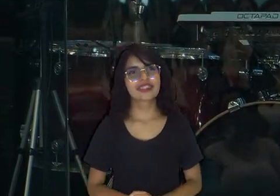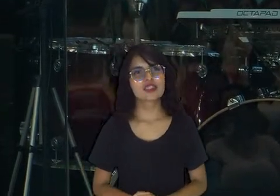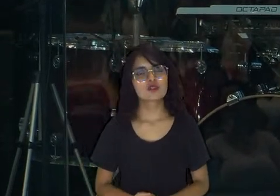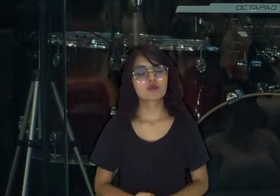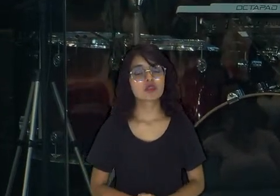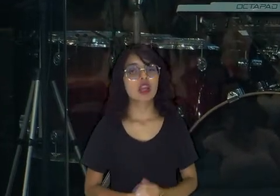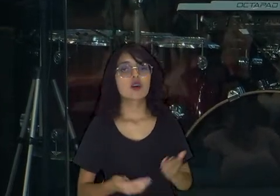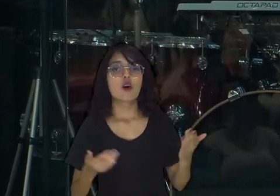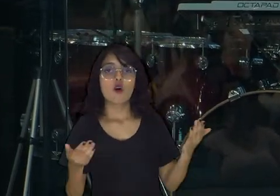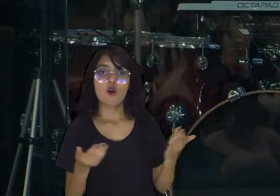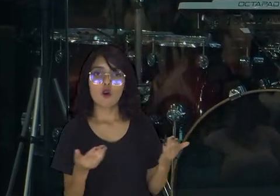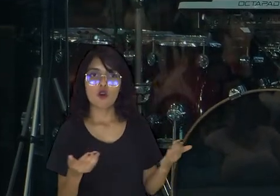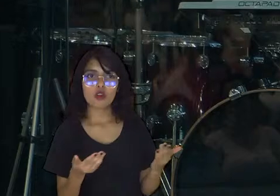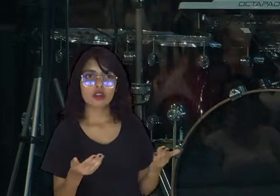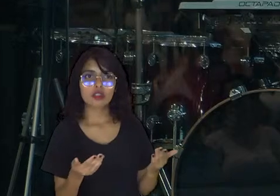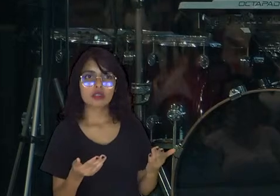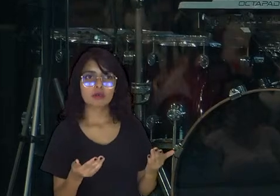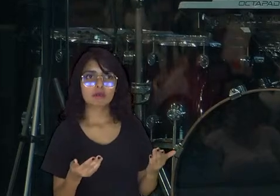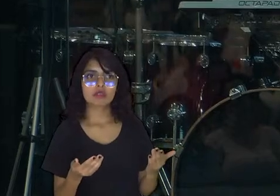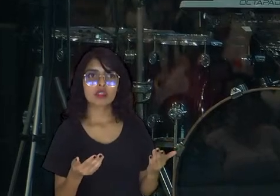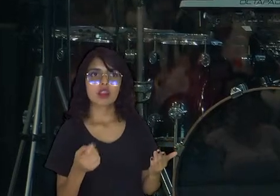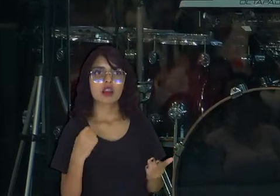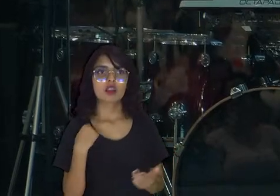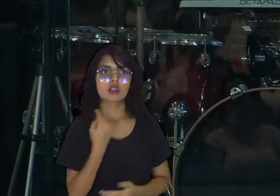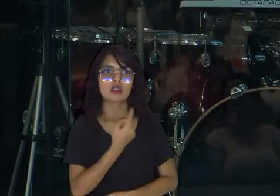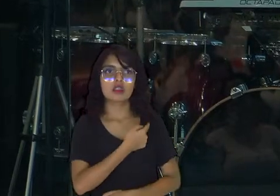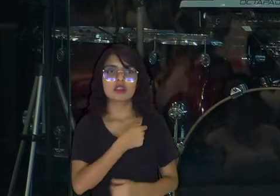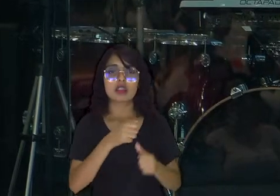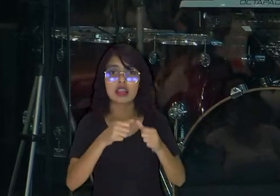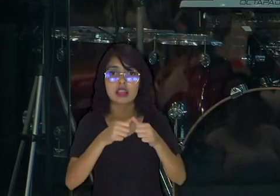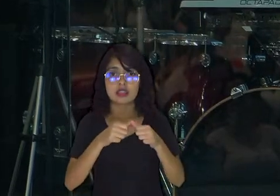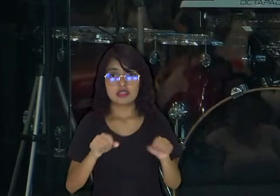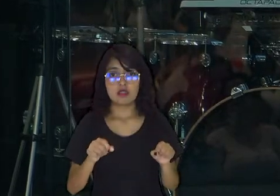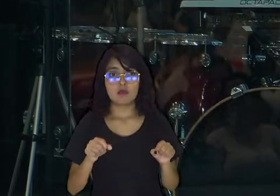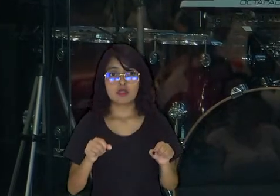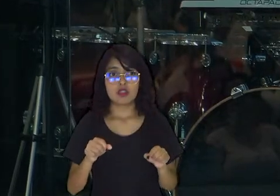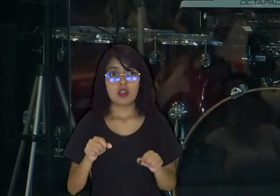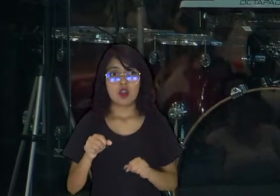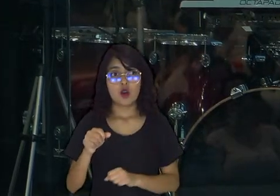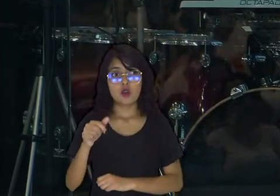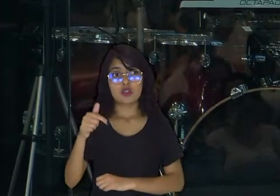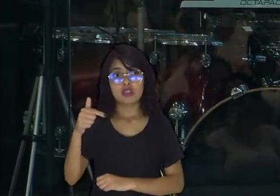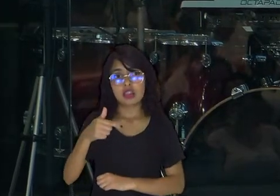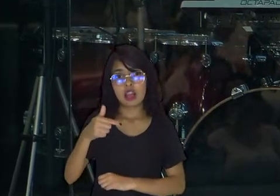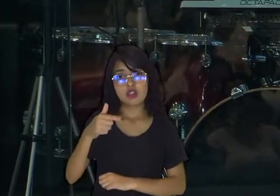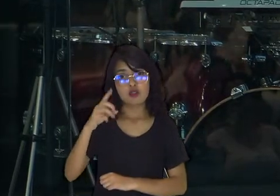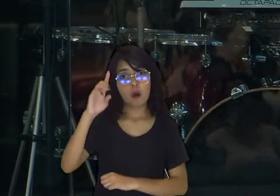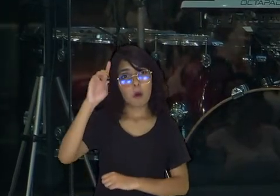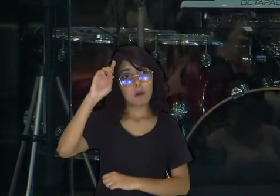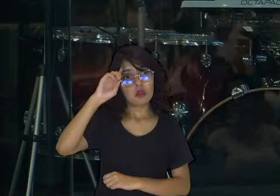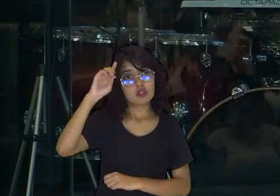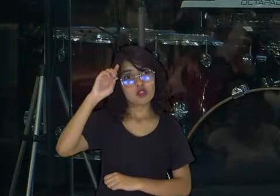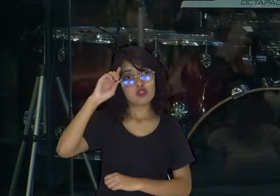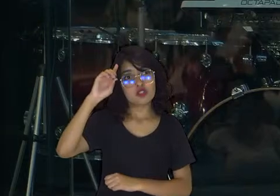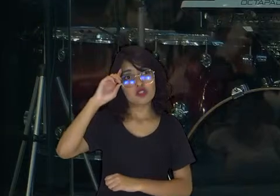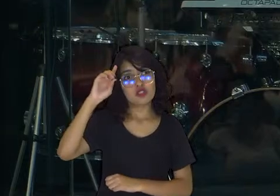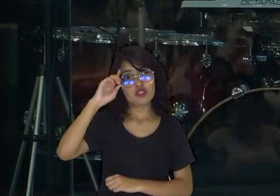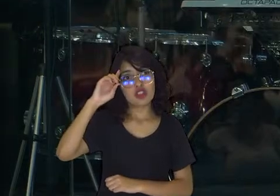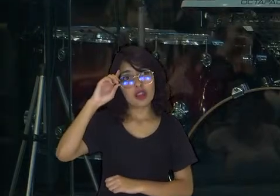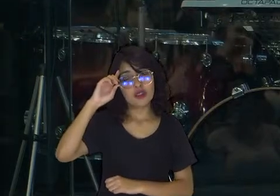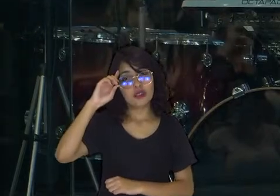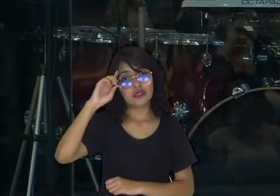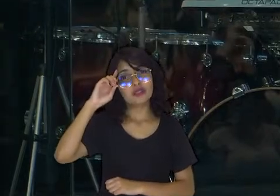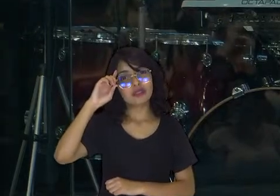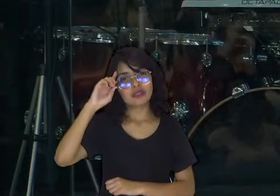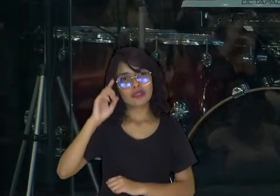Hoje a gente está fazendo o 7º capítulo. Eu proponho você a tentar, no meio daquela turma que fez a